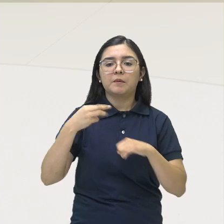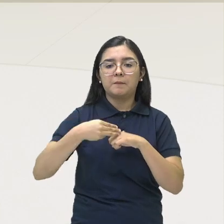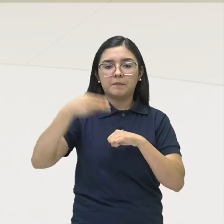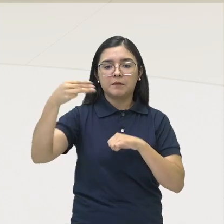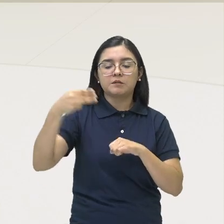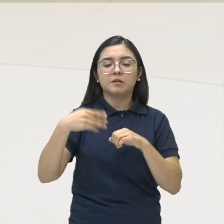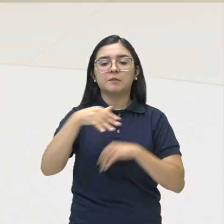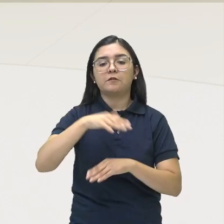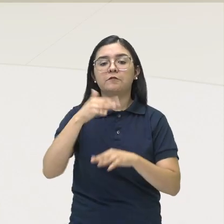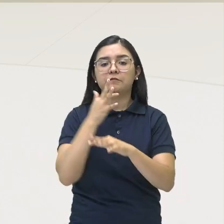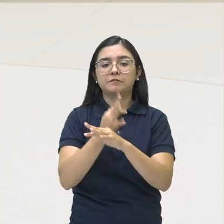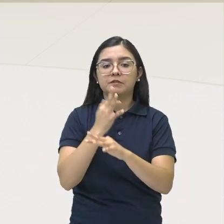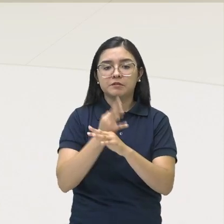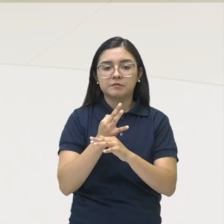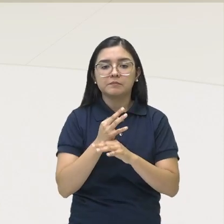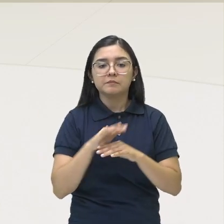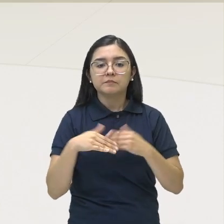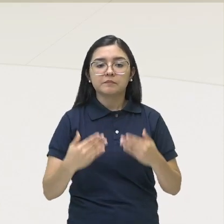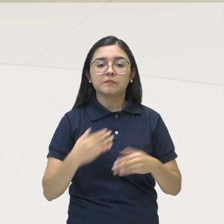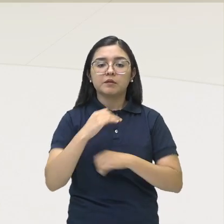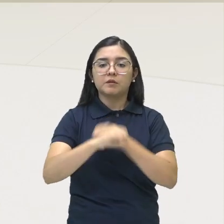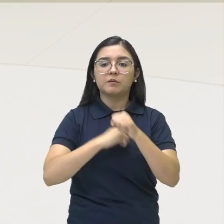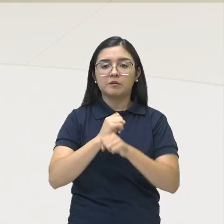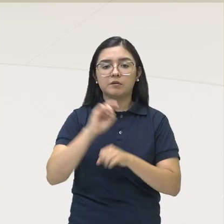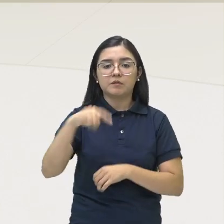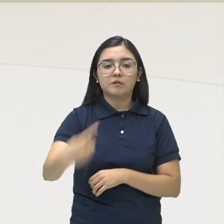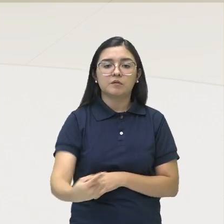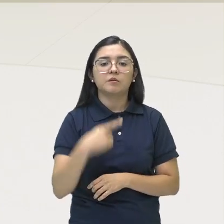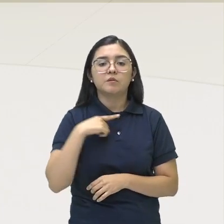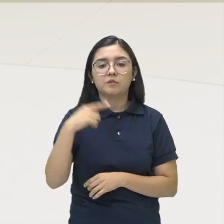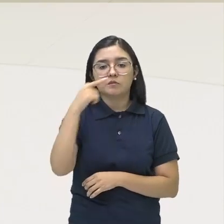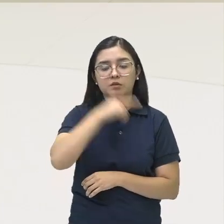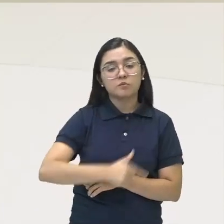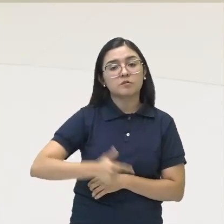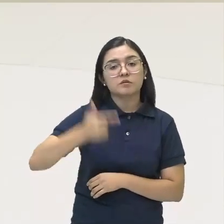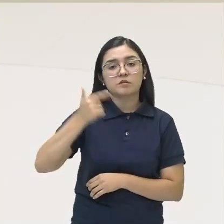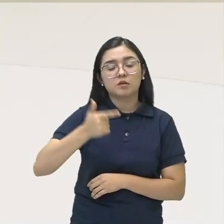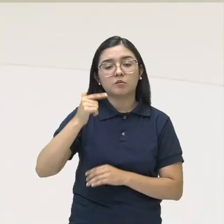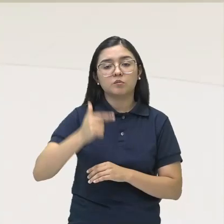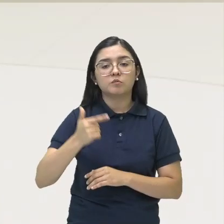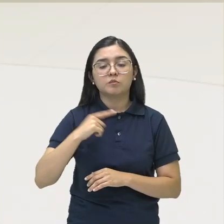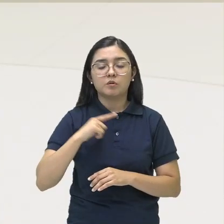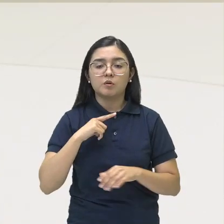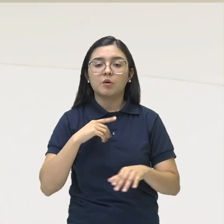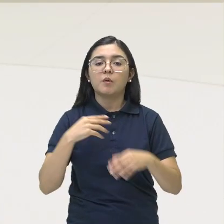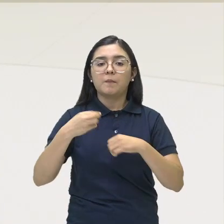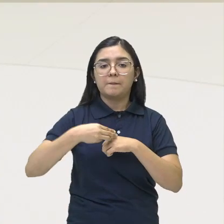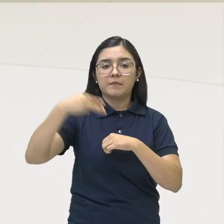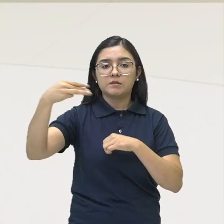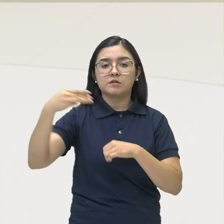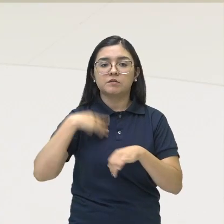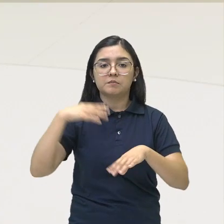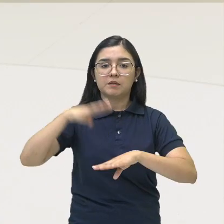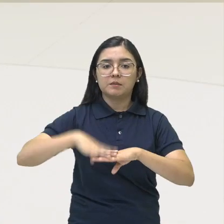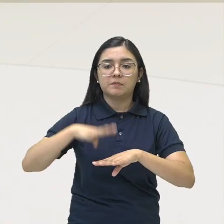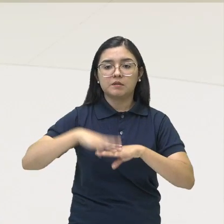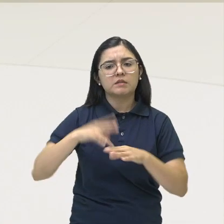mestrado em física e, né, no ano seguinte, ficou em segundo lugar no mestrado em matemática. Então, ela sempre